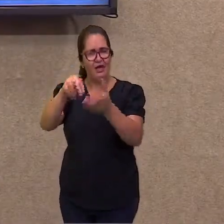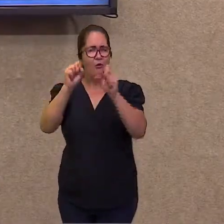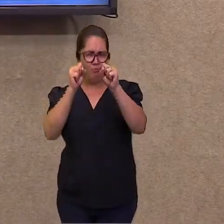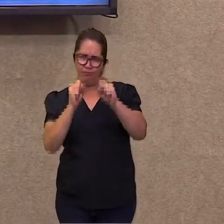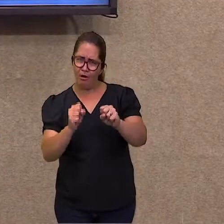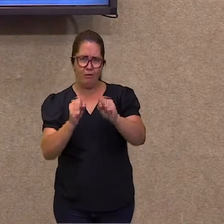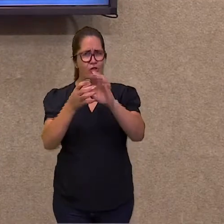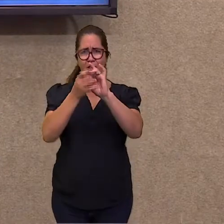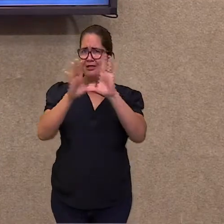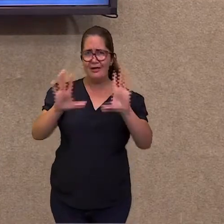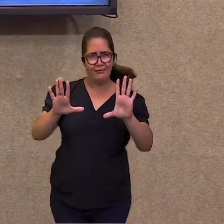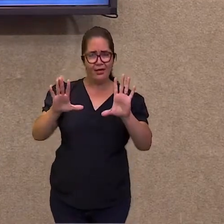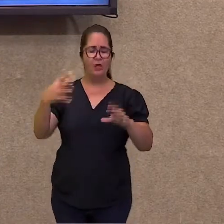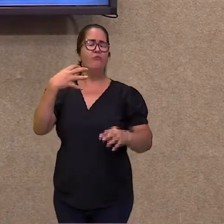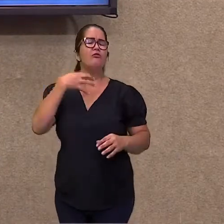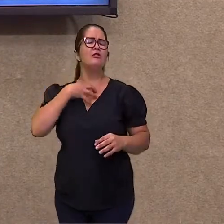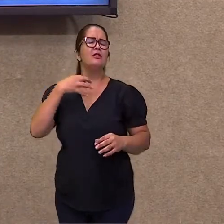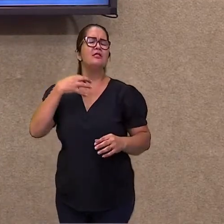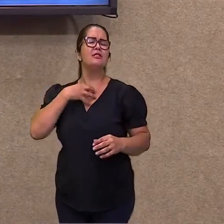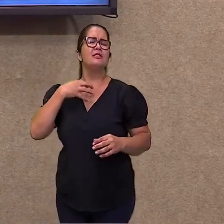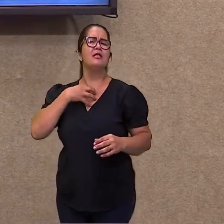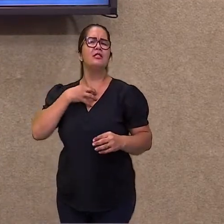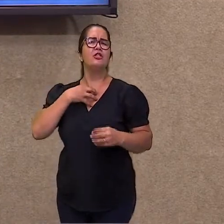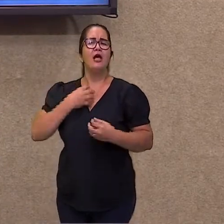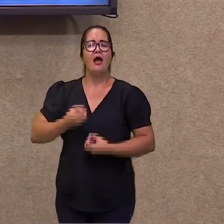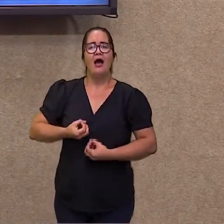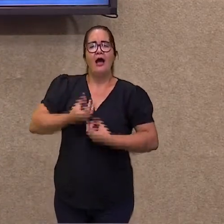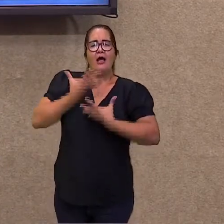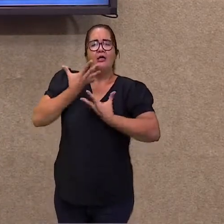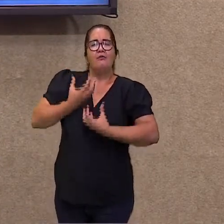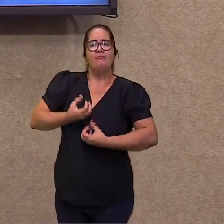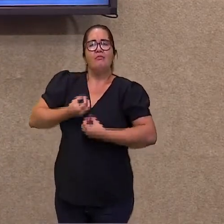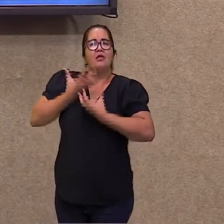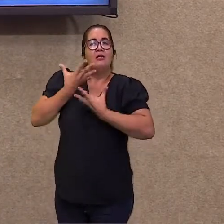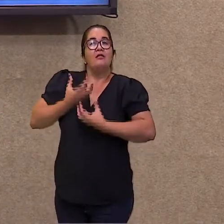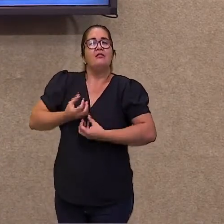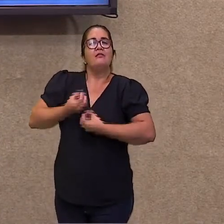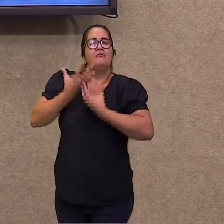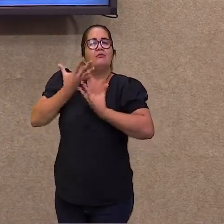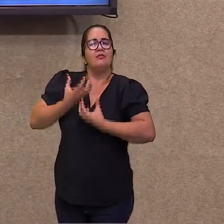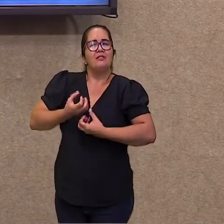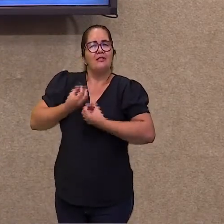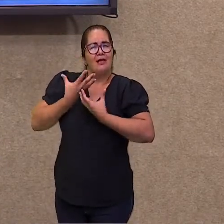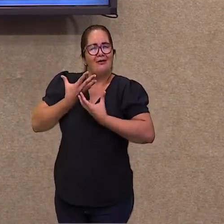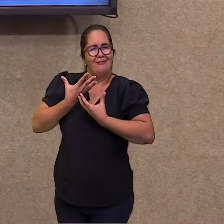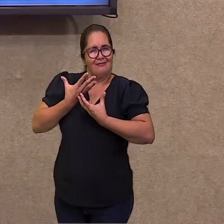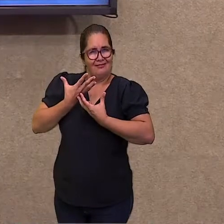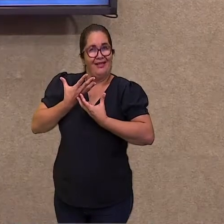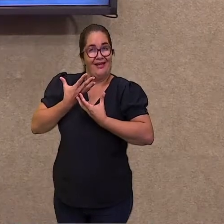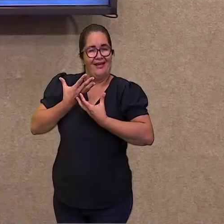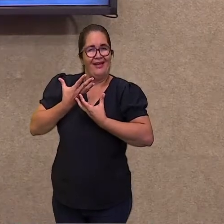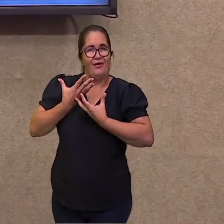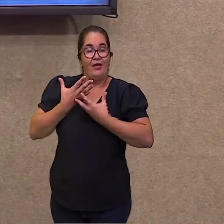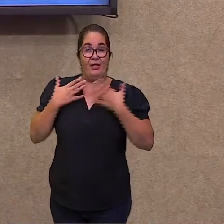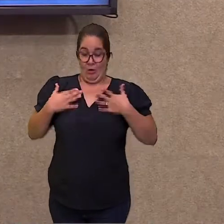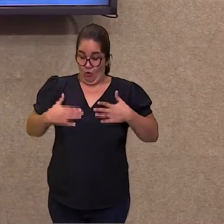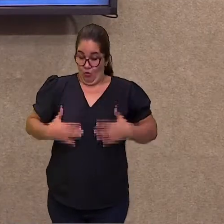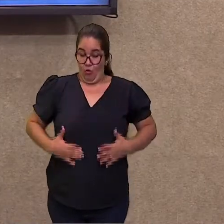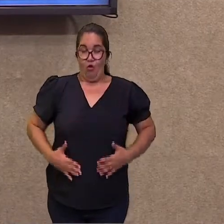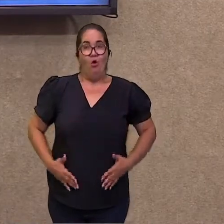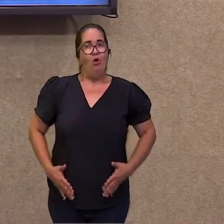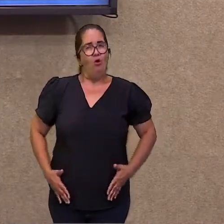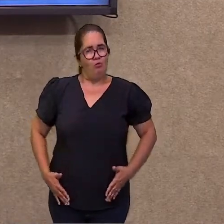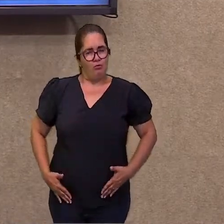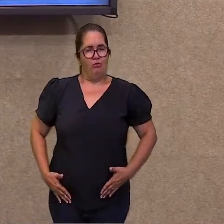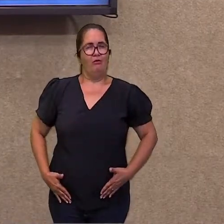você está utilizando? Qual a linguagem que você está usando para criar a sua dança? A linguagem corporal, a do